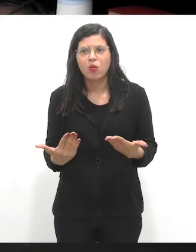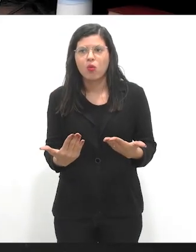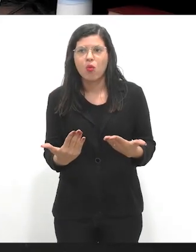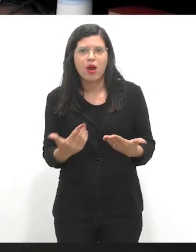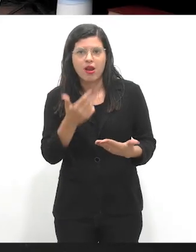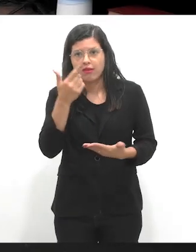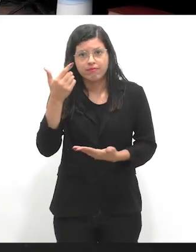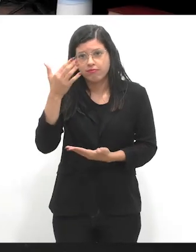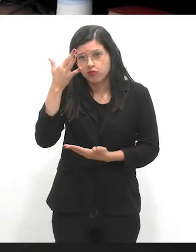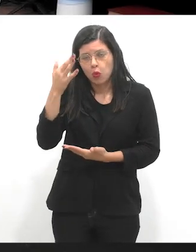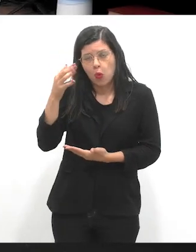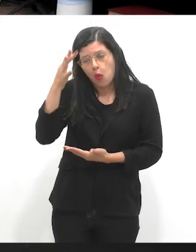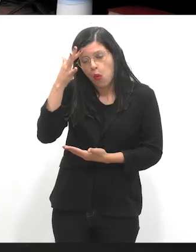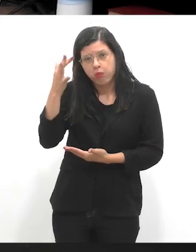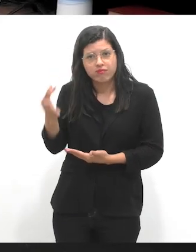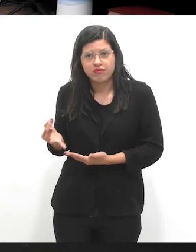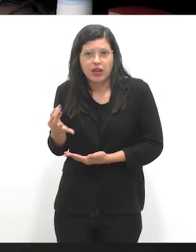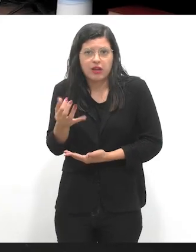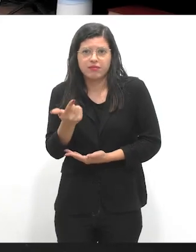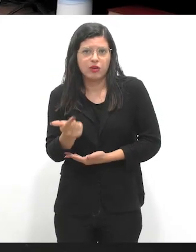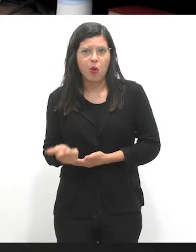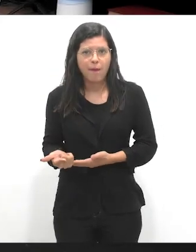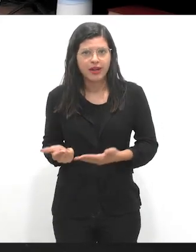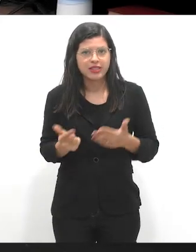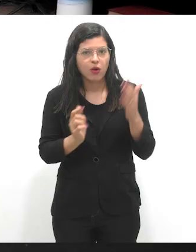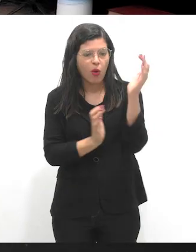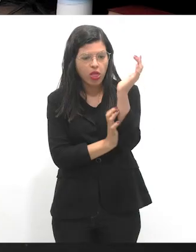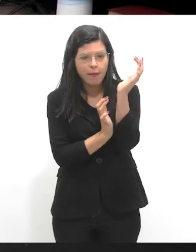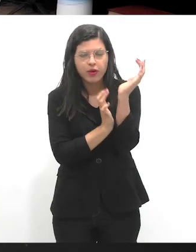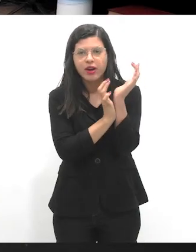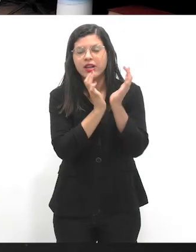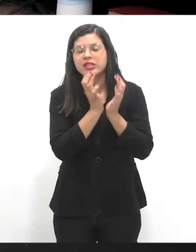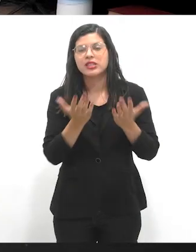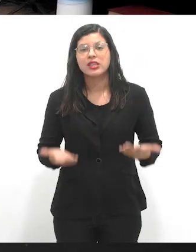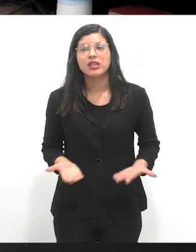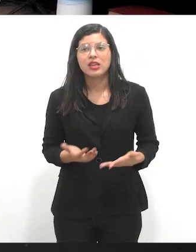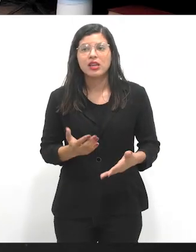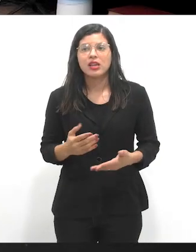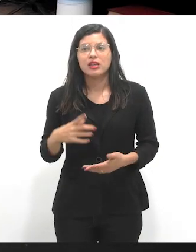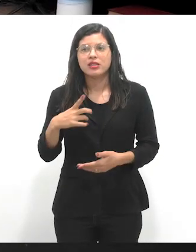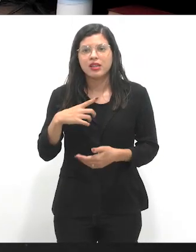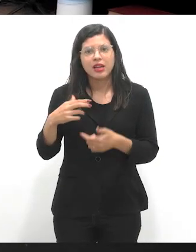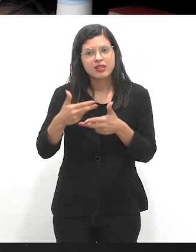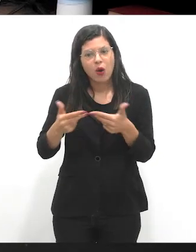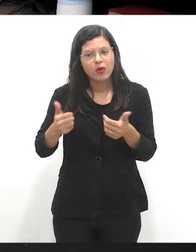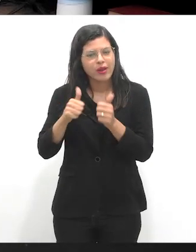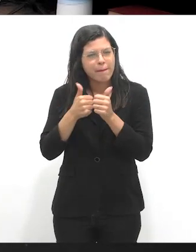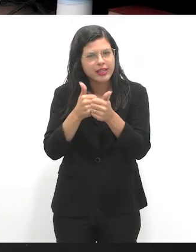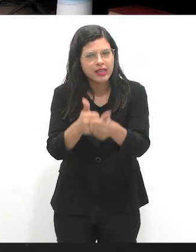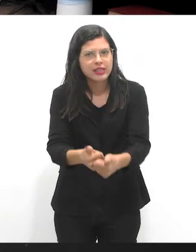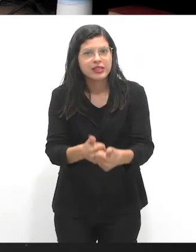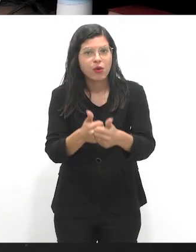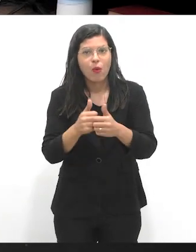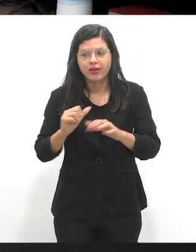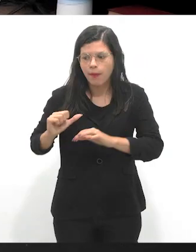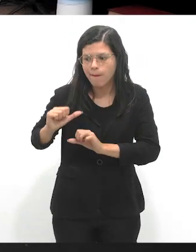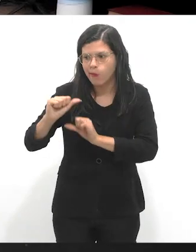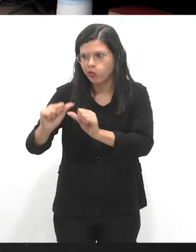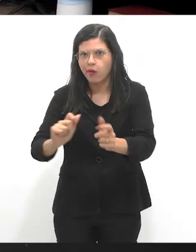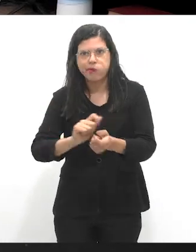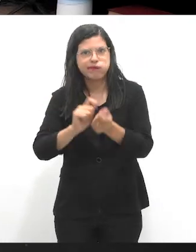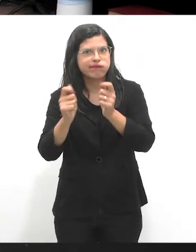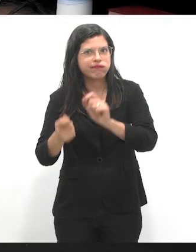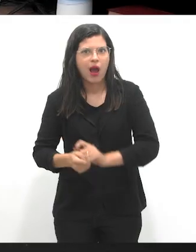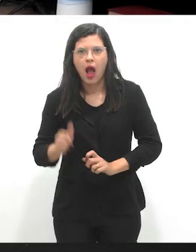mecanismo burocrático que a gente tem aqui. E ela traz essa bagagem dela, né? E aí, assim, toda essa situação de perseguição, essa mudança